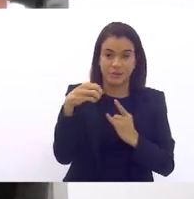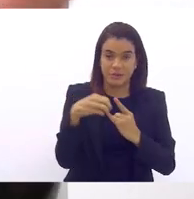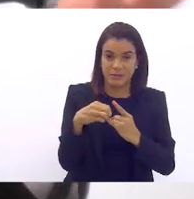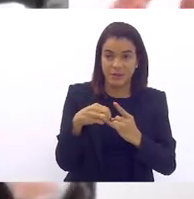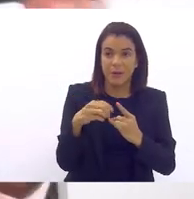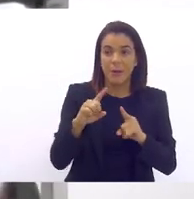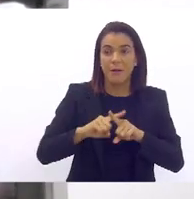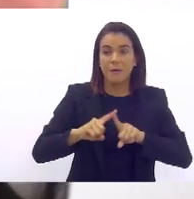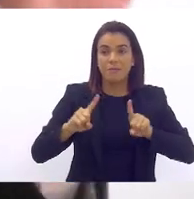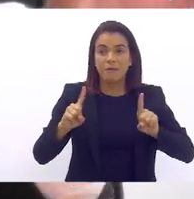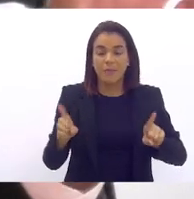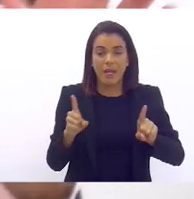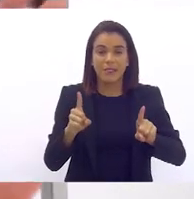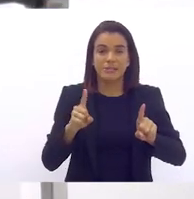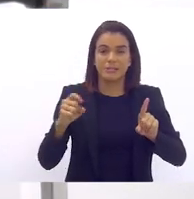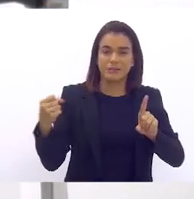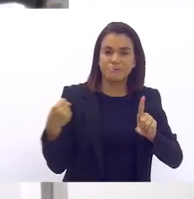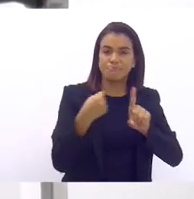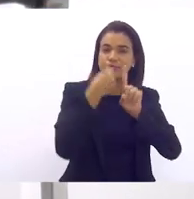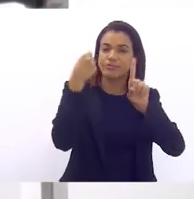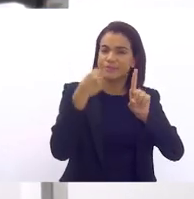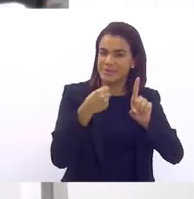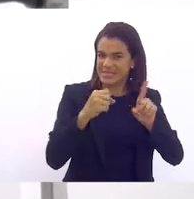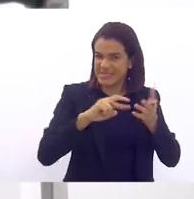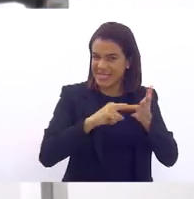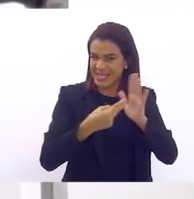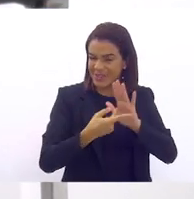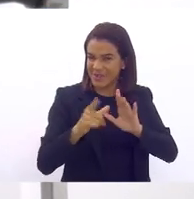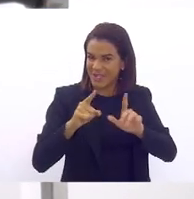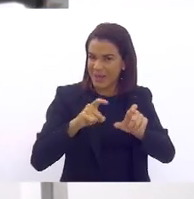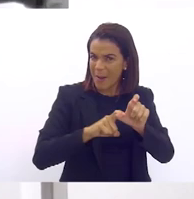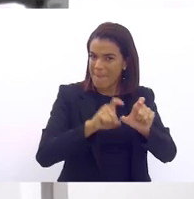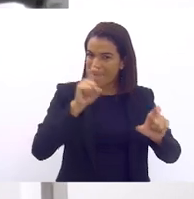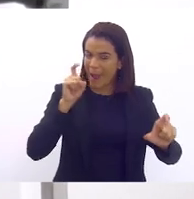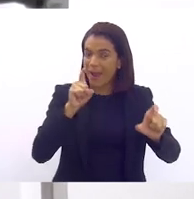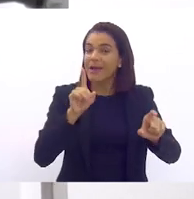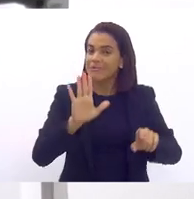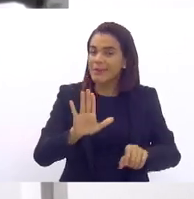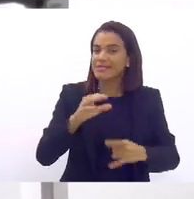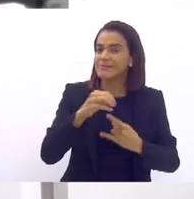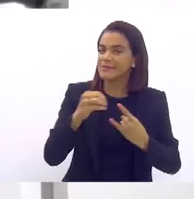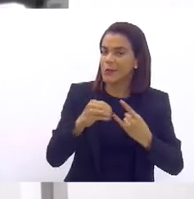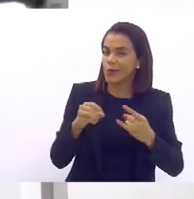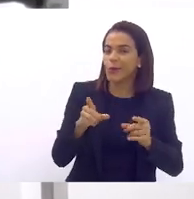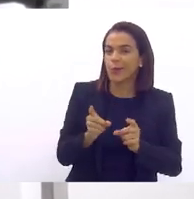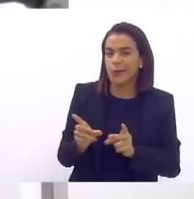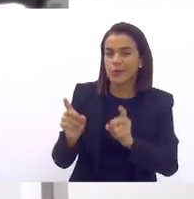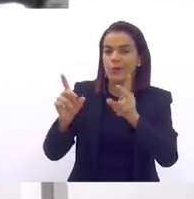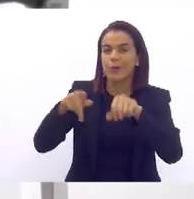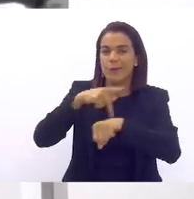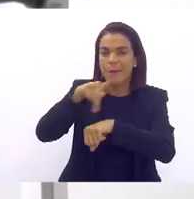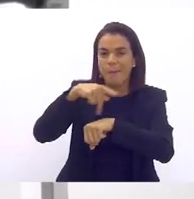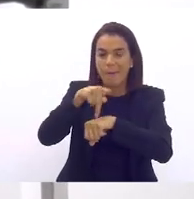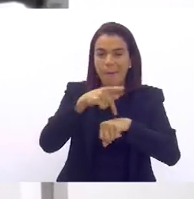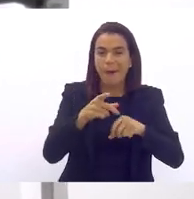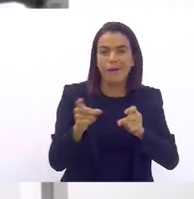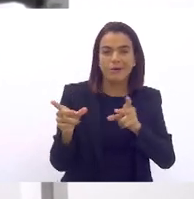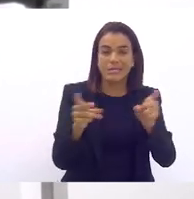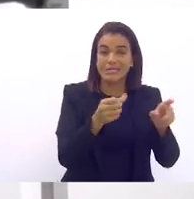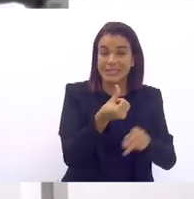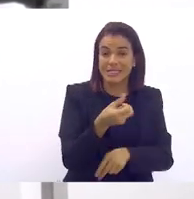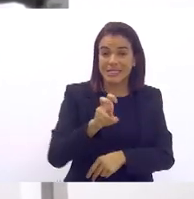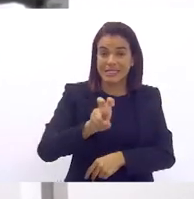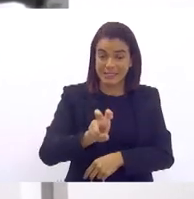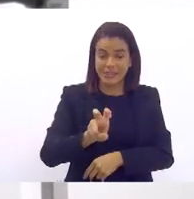mais que esse ess esse emblema possa significar autonomia a Fiocruz ainda importa cerca de 70 75% dos